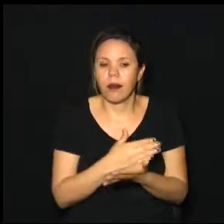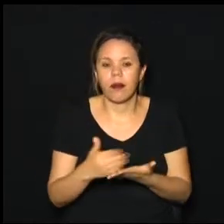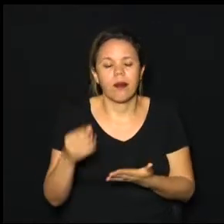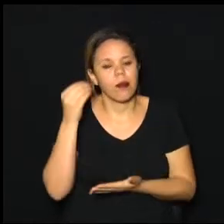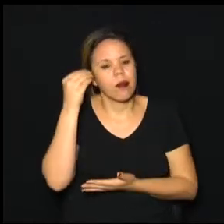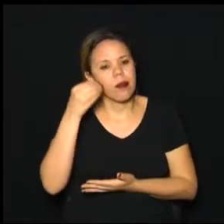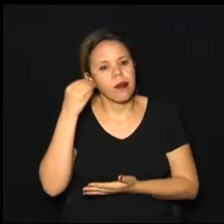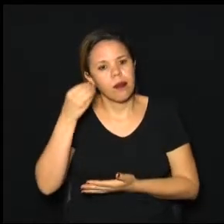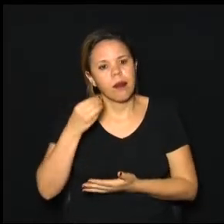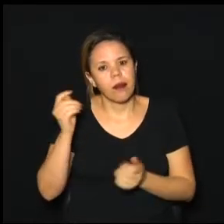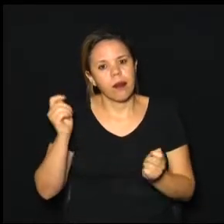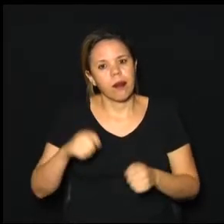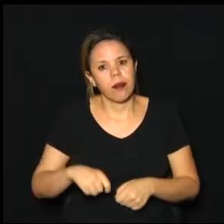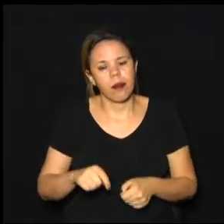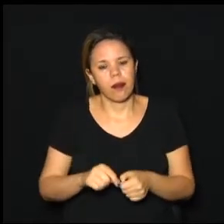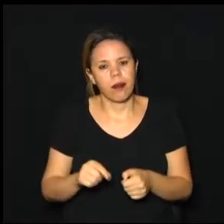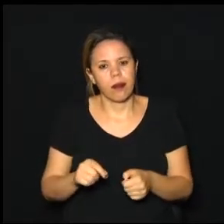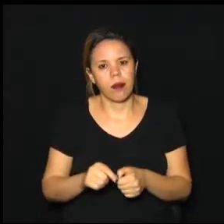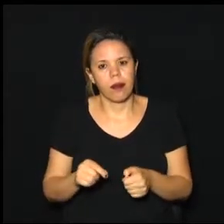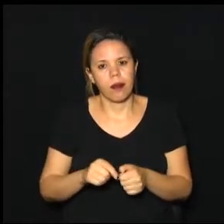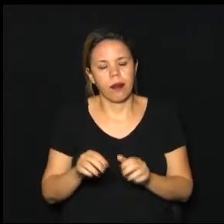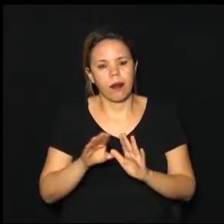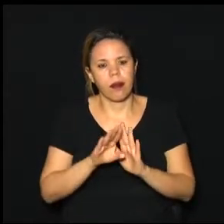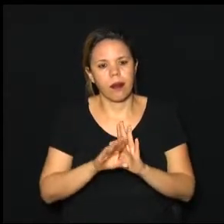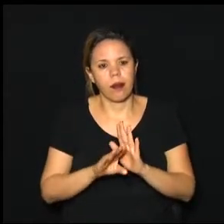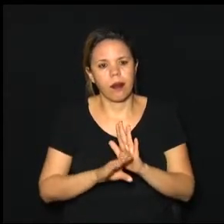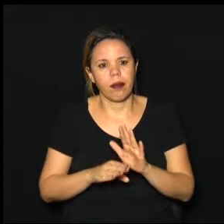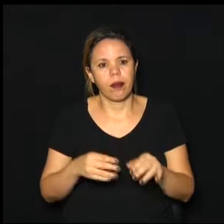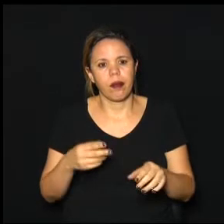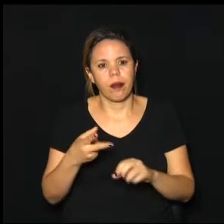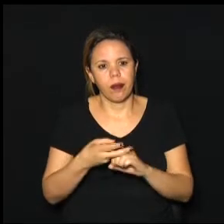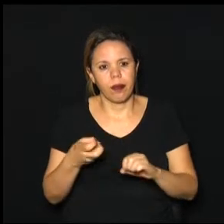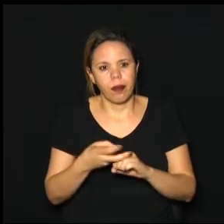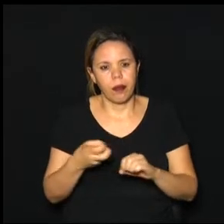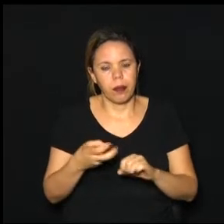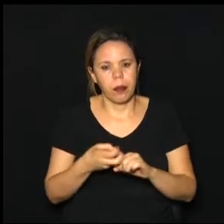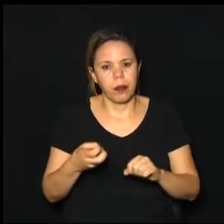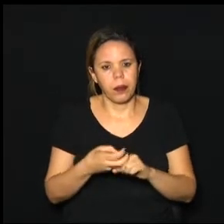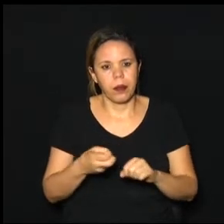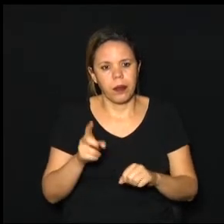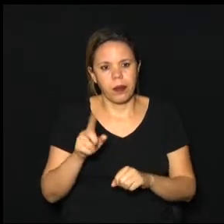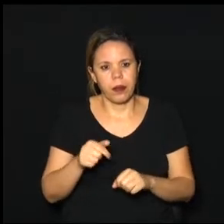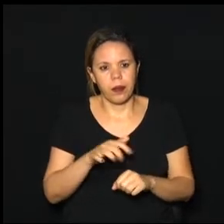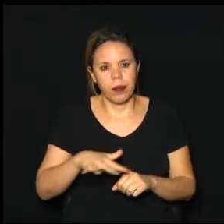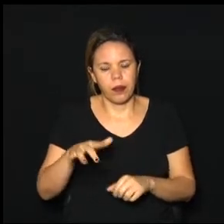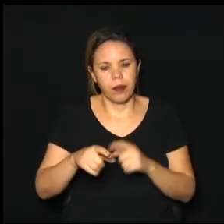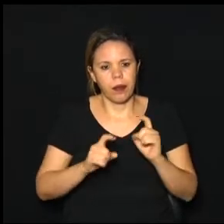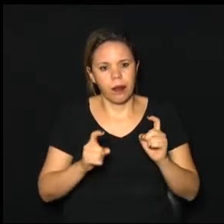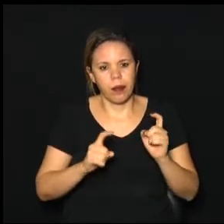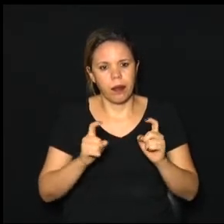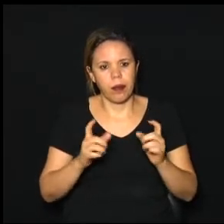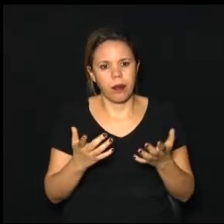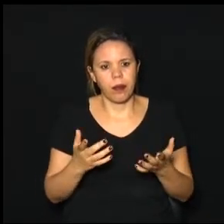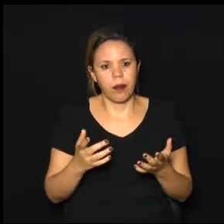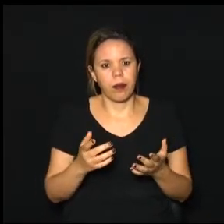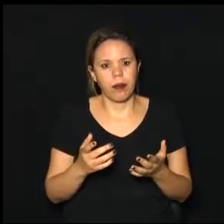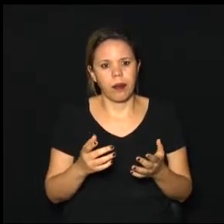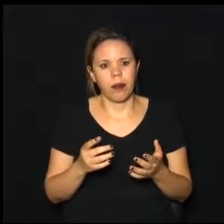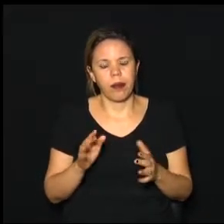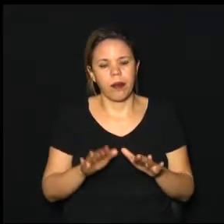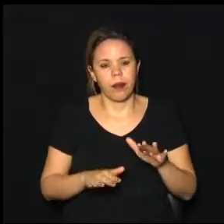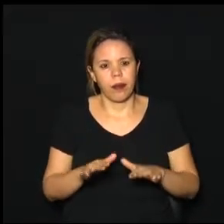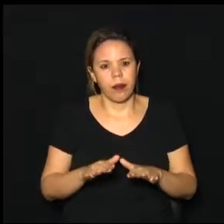experimentar possibilidades, programas, aplicativos para essas convenções, porque